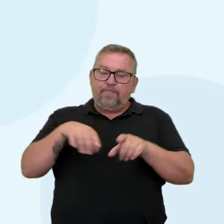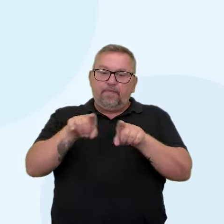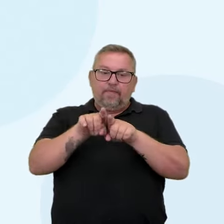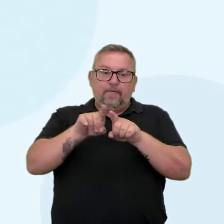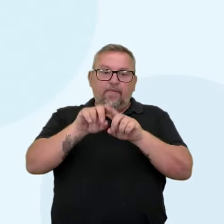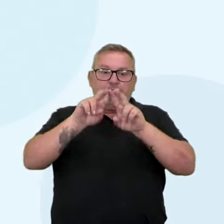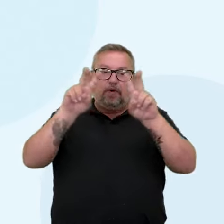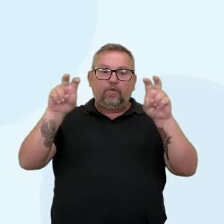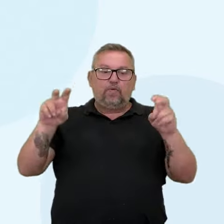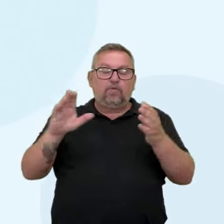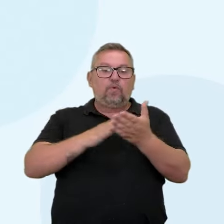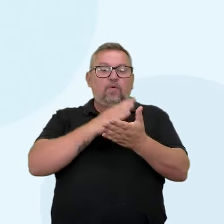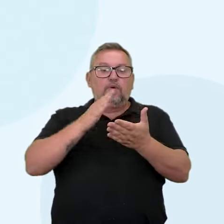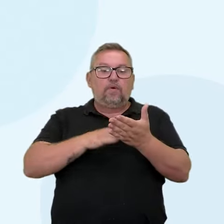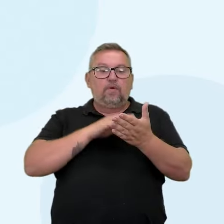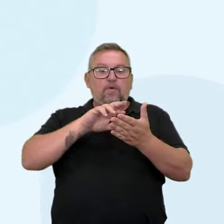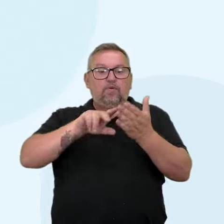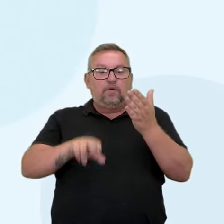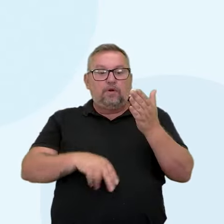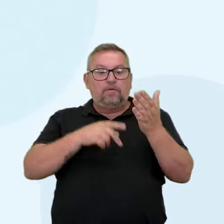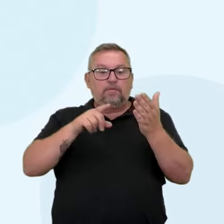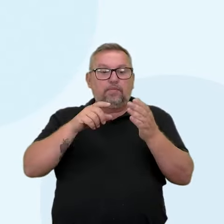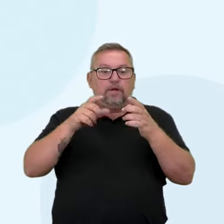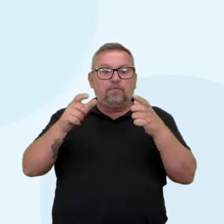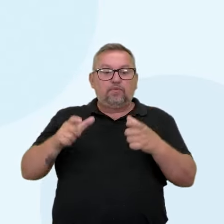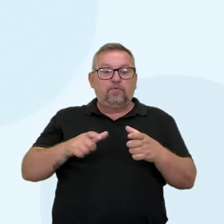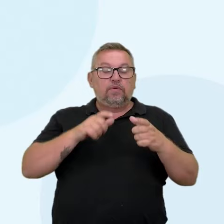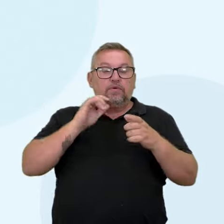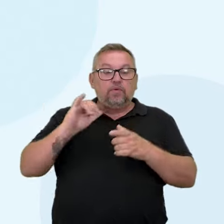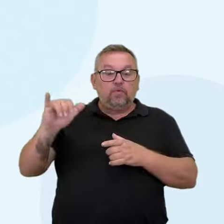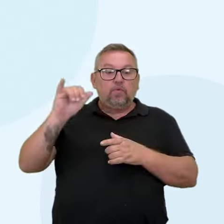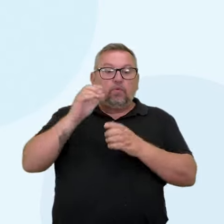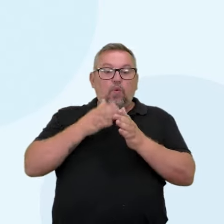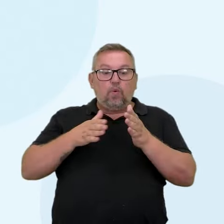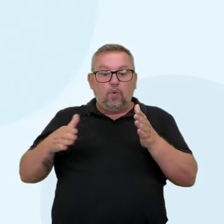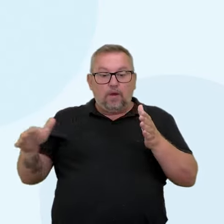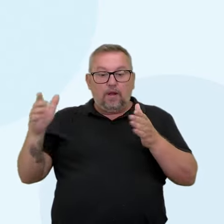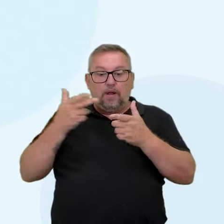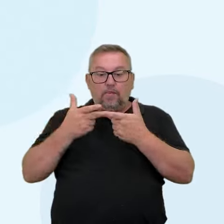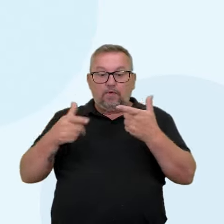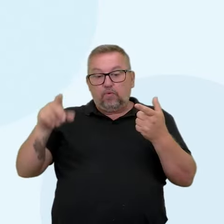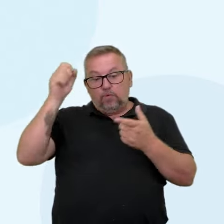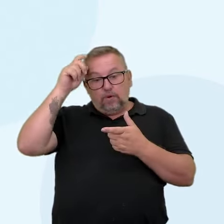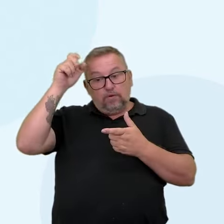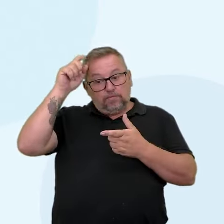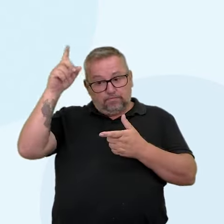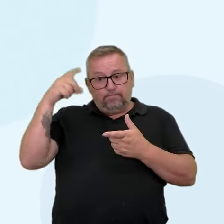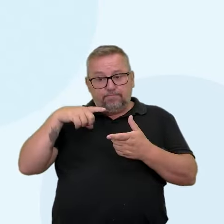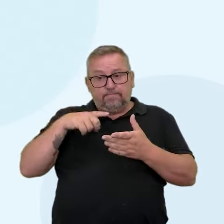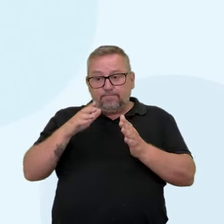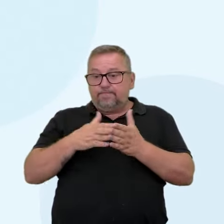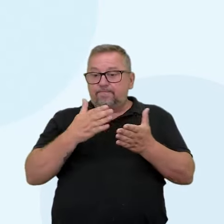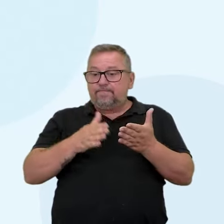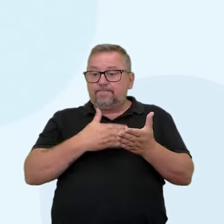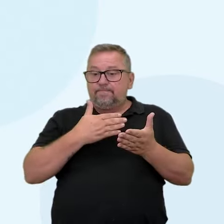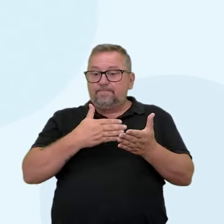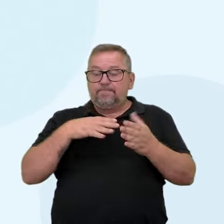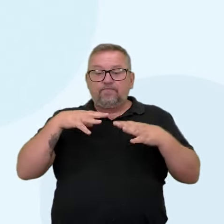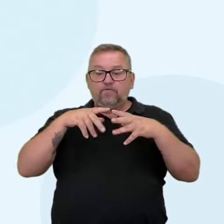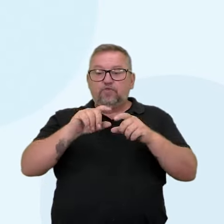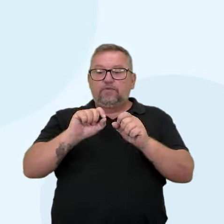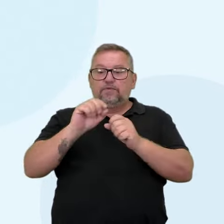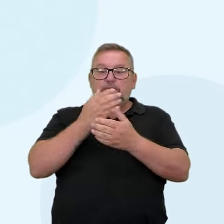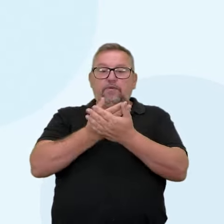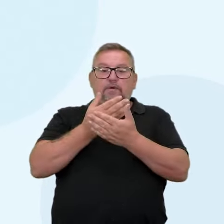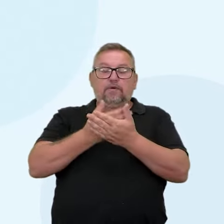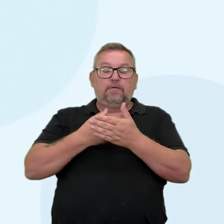do livro, o autor, o gênero, personagens, espaço, narrador, enredo, elementos culturais retratados na obra, ou seja, foi o que fizemos na